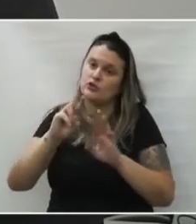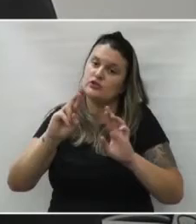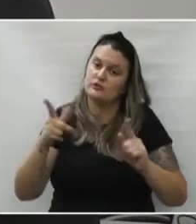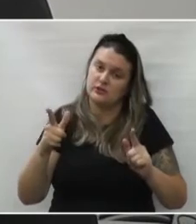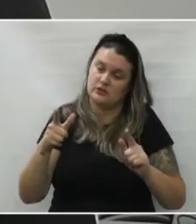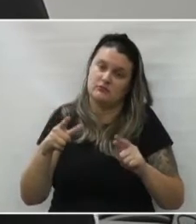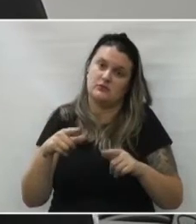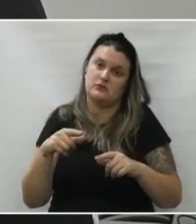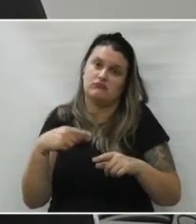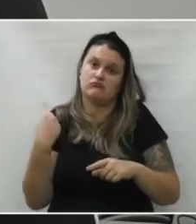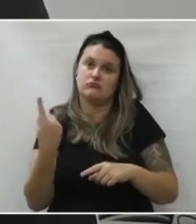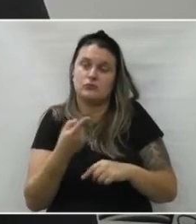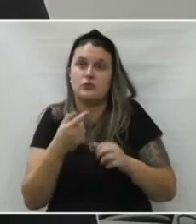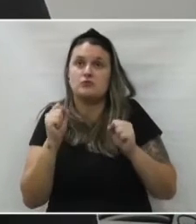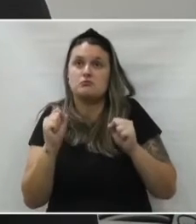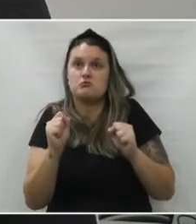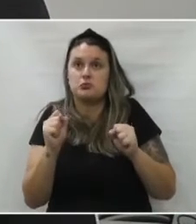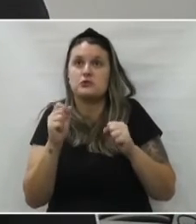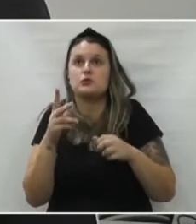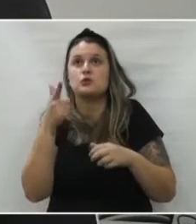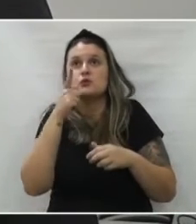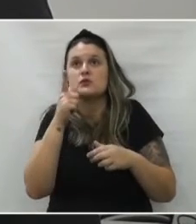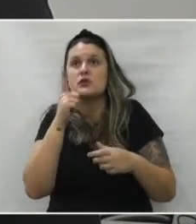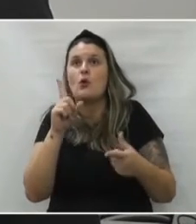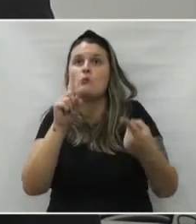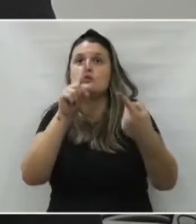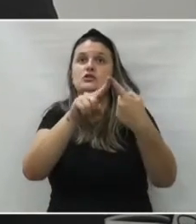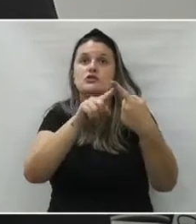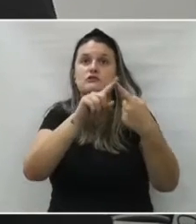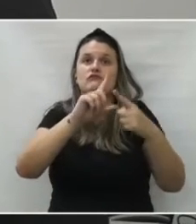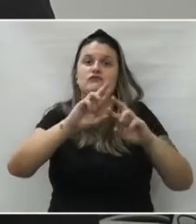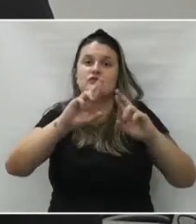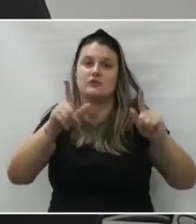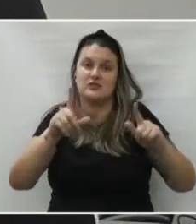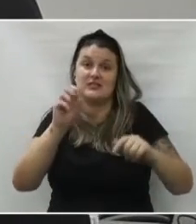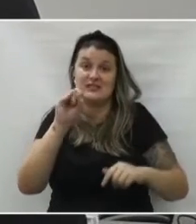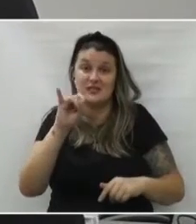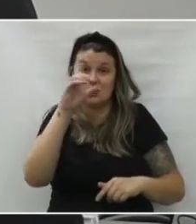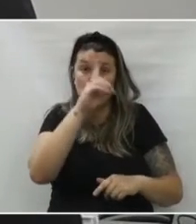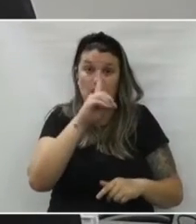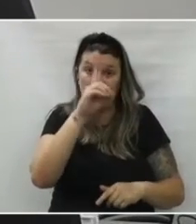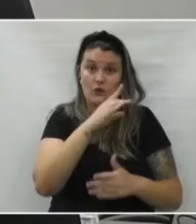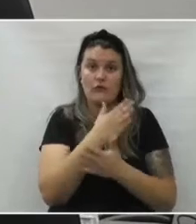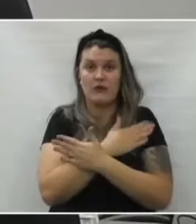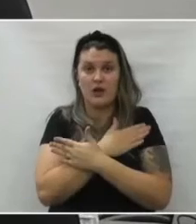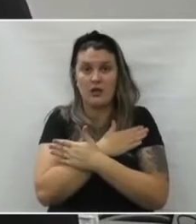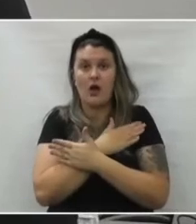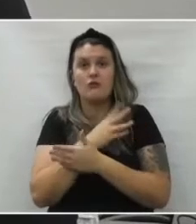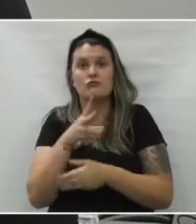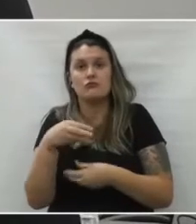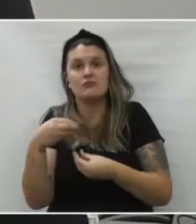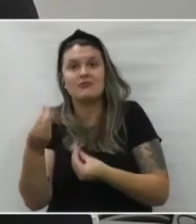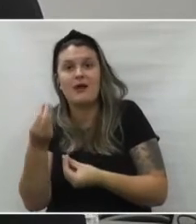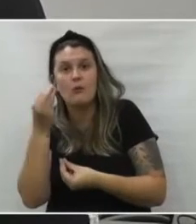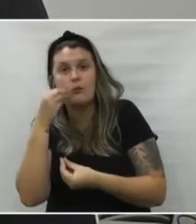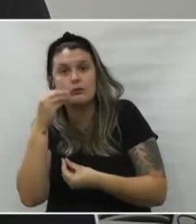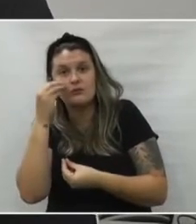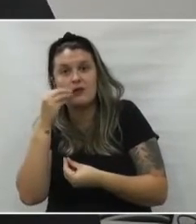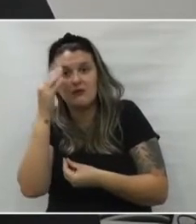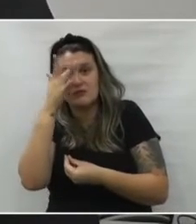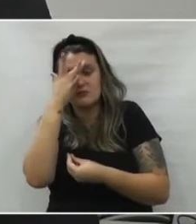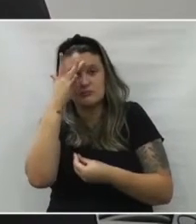demandas que podem ser atingidas com o subsídio nos domingos e feriados. É dar a oportunidade do